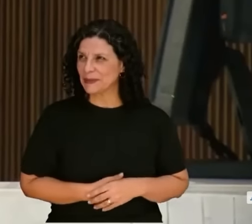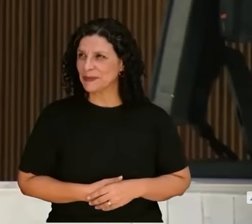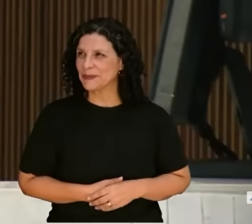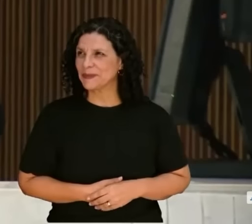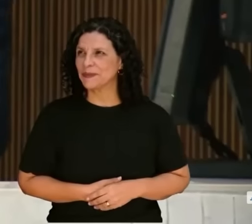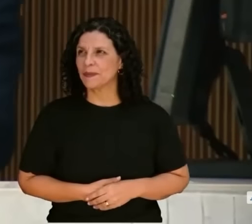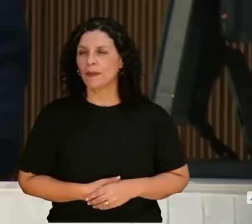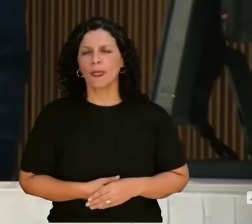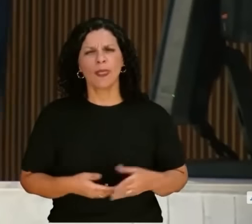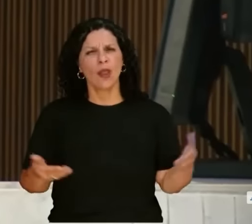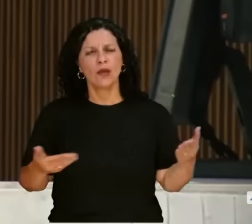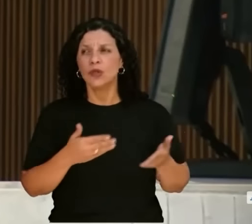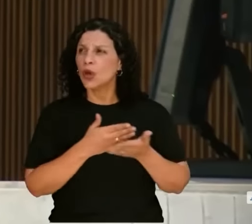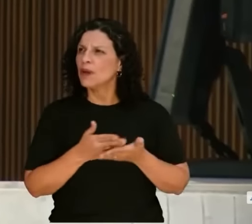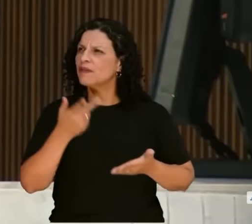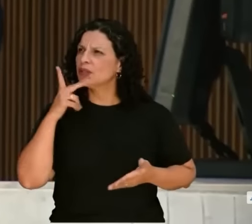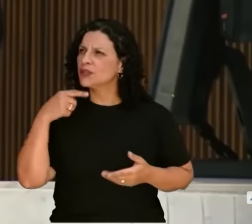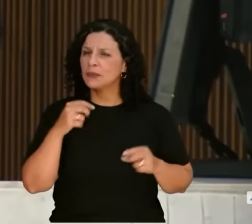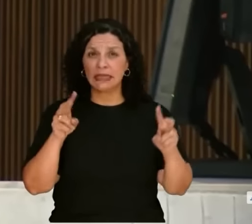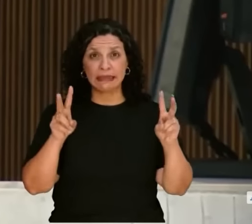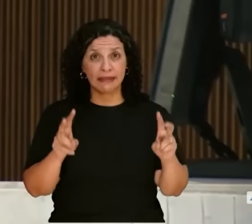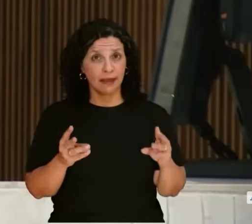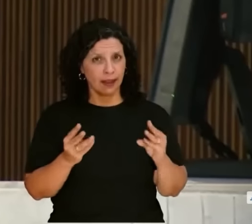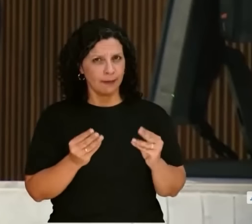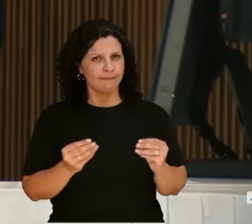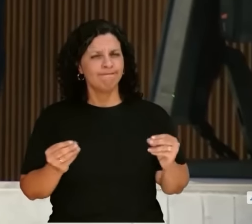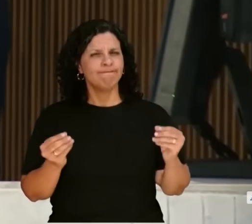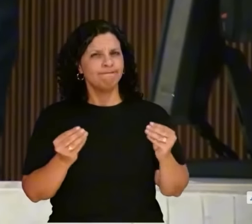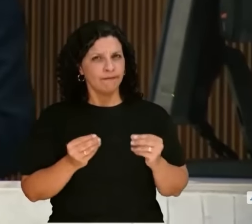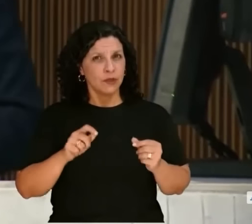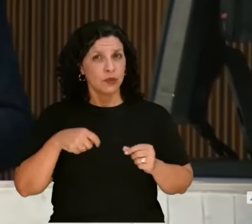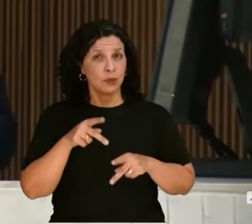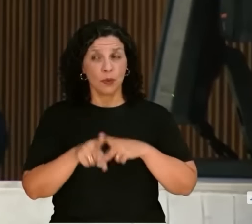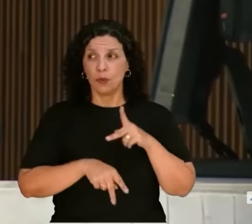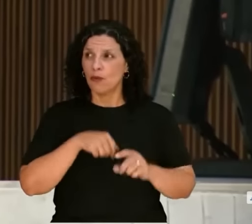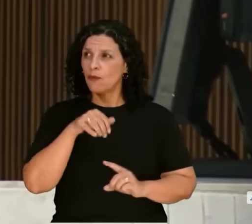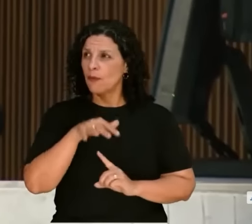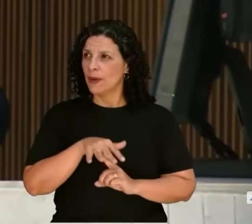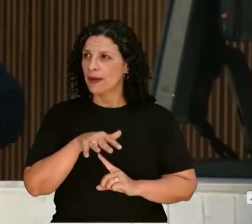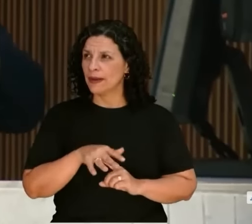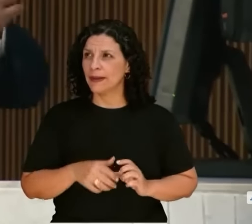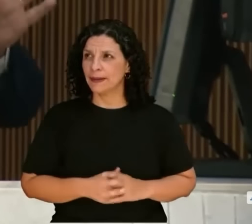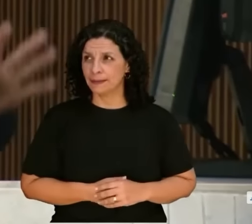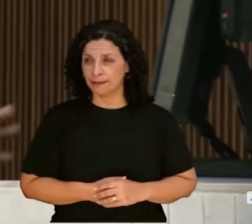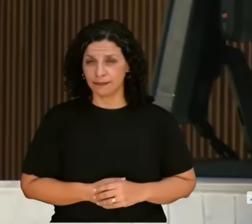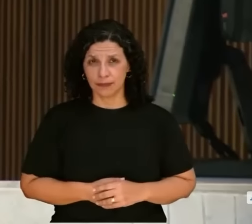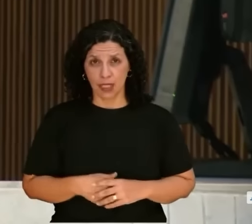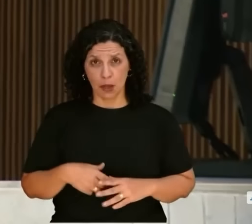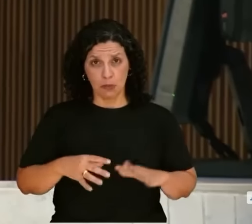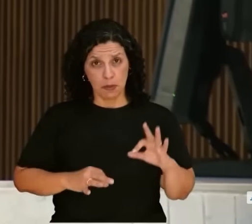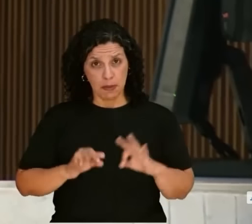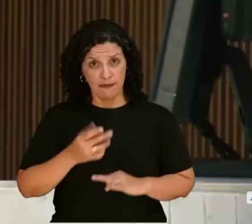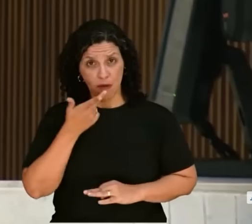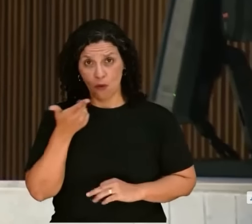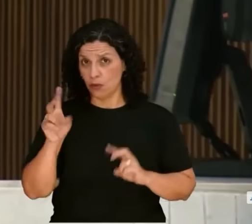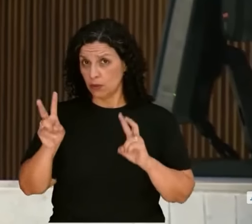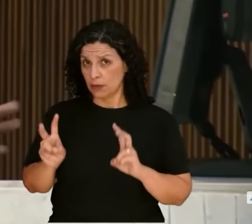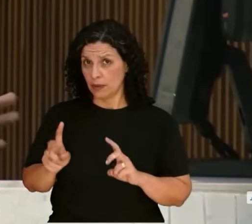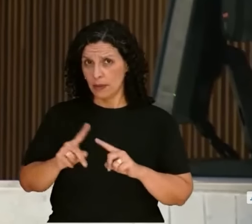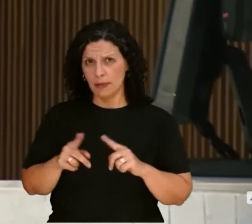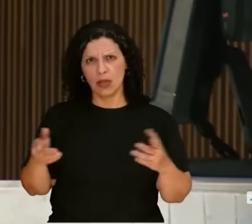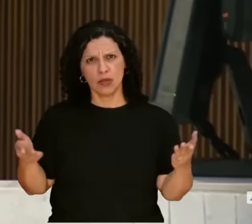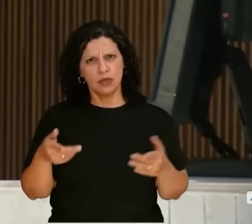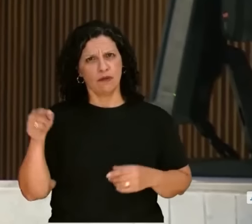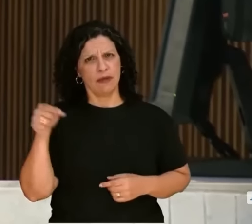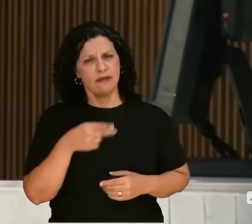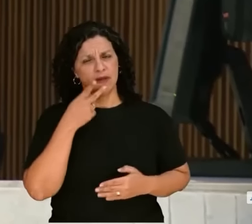Olha, eu quero começar a falar de um tema sensível à população do Paraná. Me preparei para falar de outro assunto, mas vou